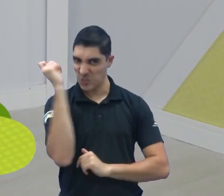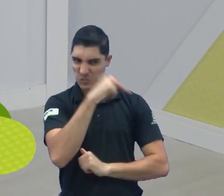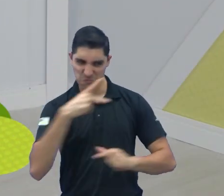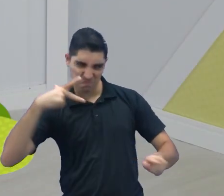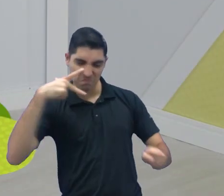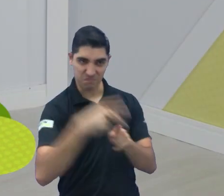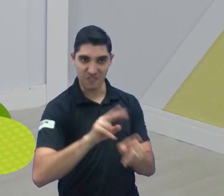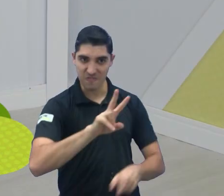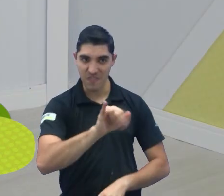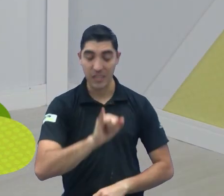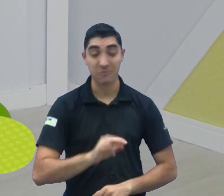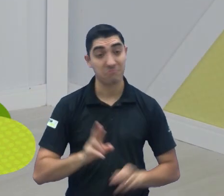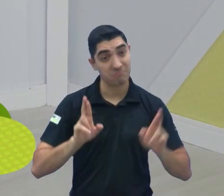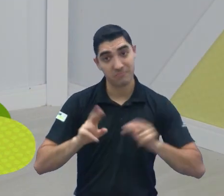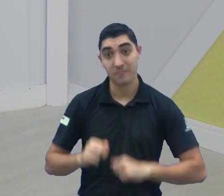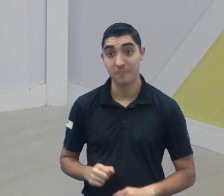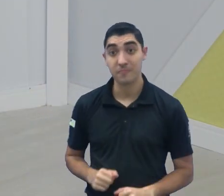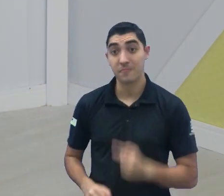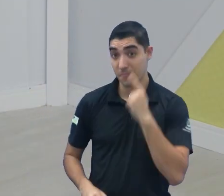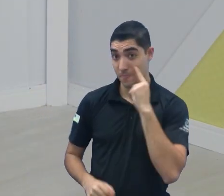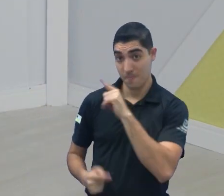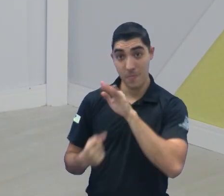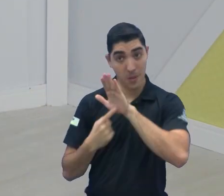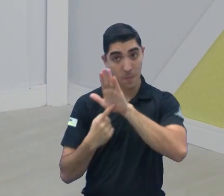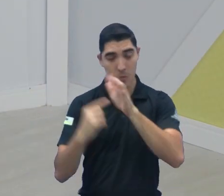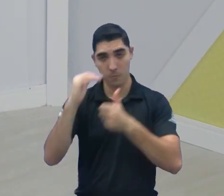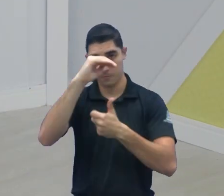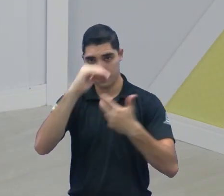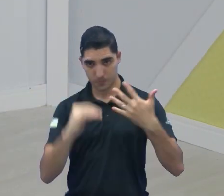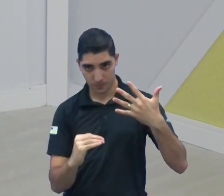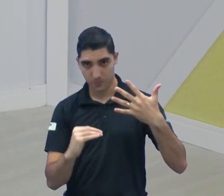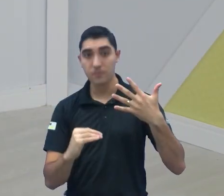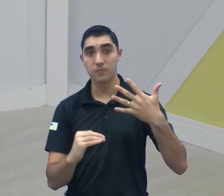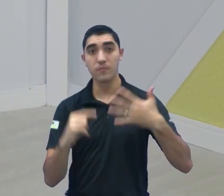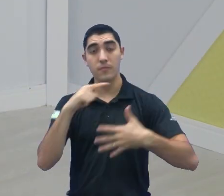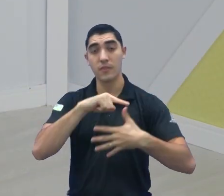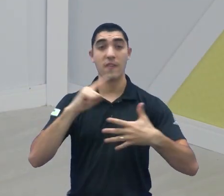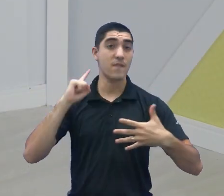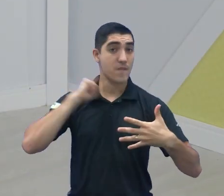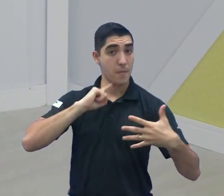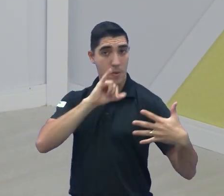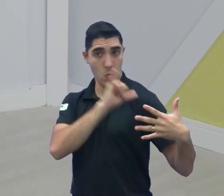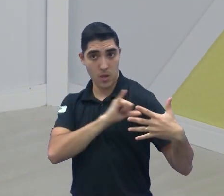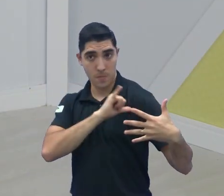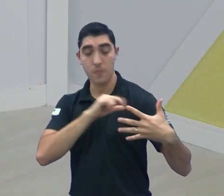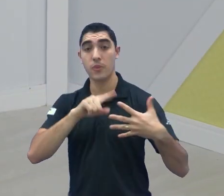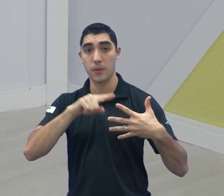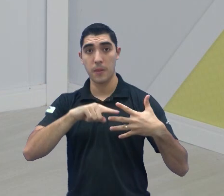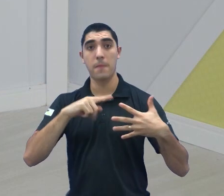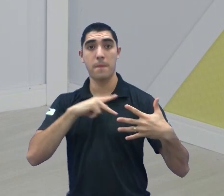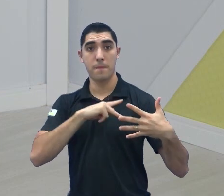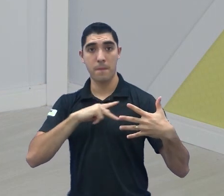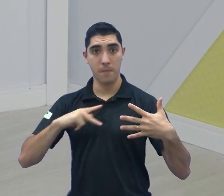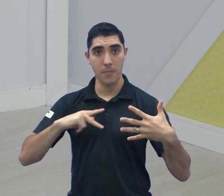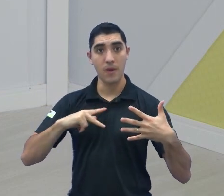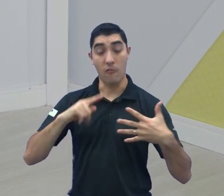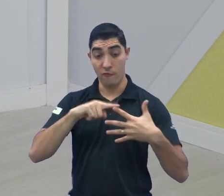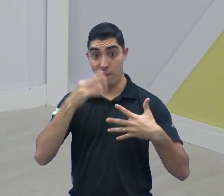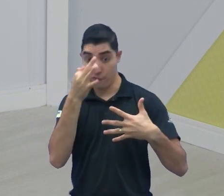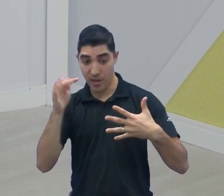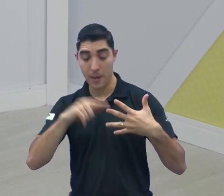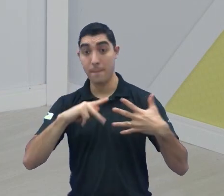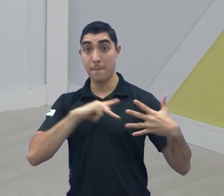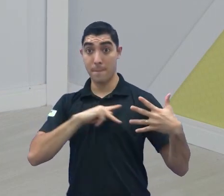gente, por favor, a classificação do NBB, só a primeira parte. Tem o Flamengo líder, Franca em segundo, Pinheiros em terceiro. Pinheiros, campanha sensacional com o